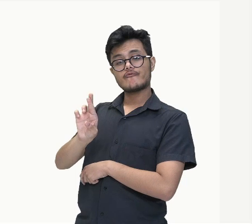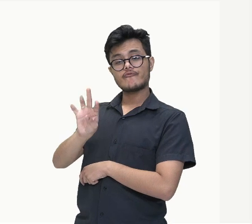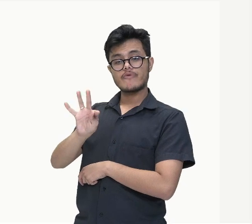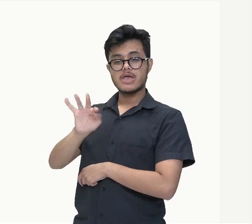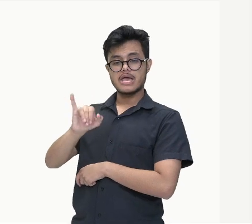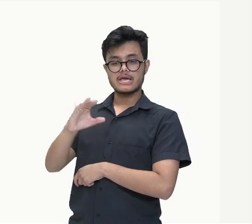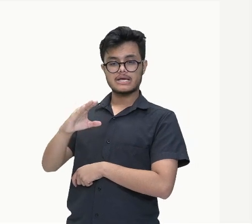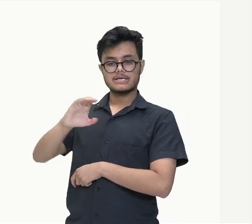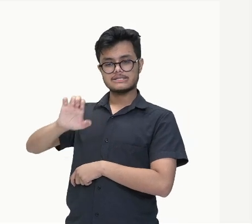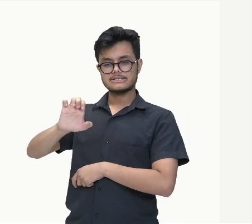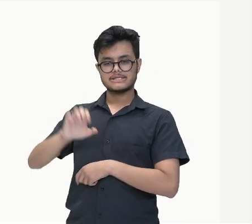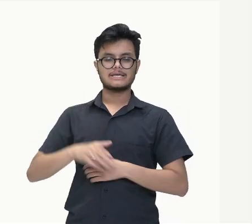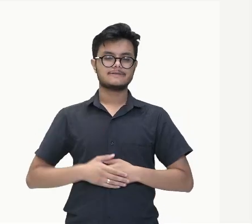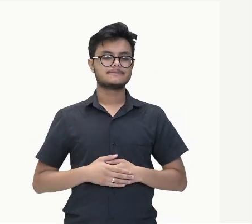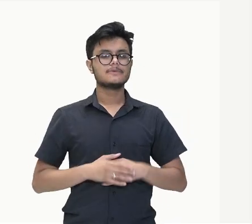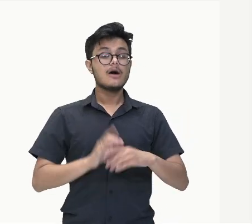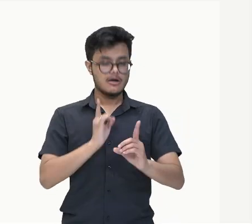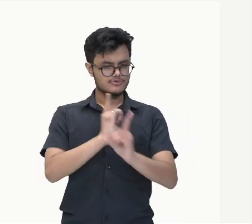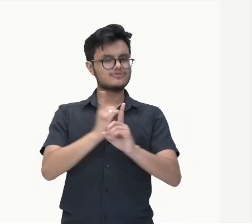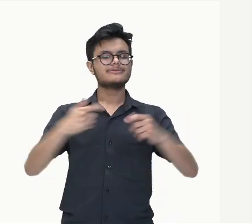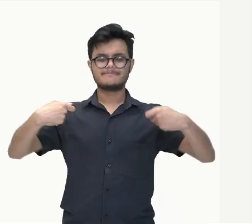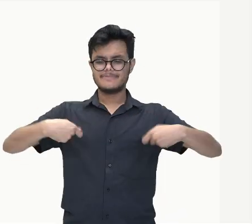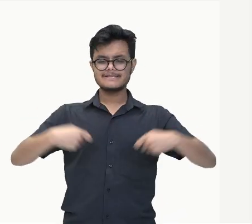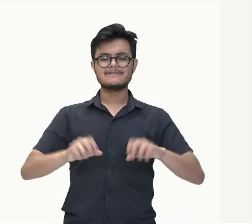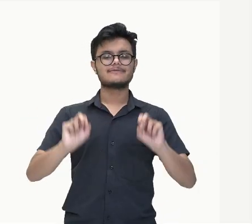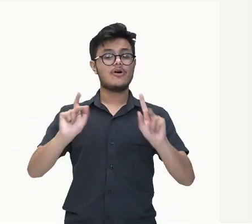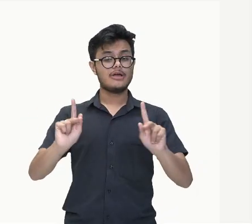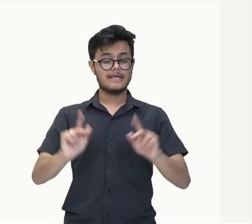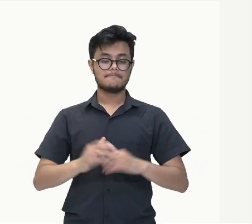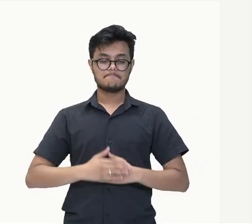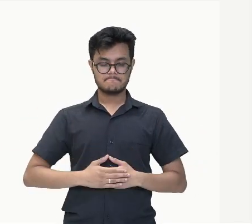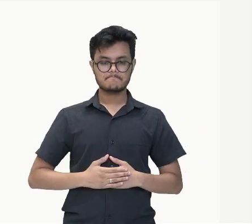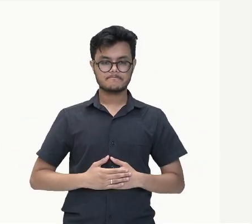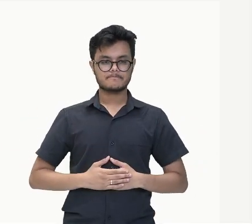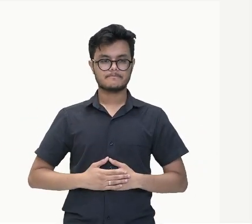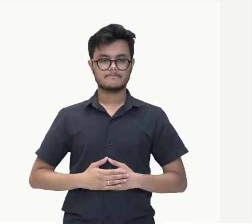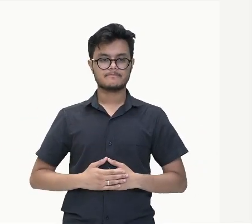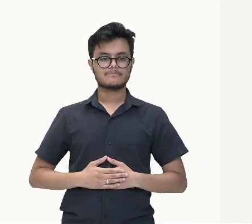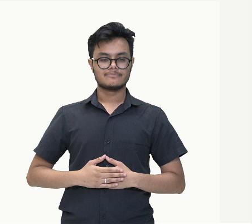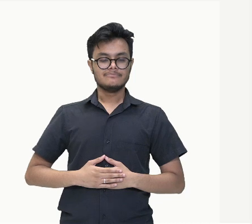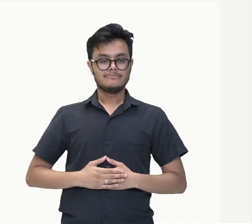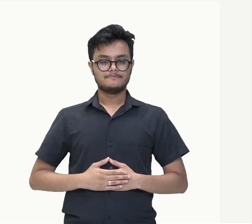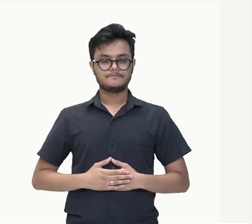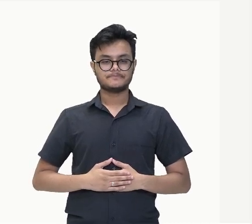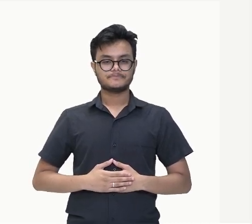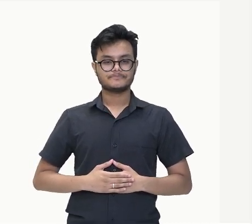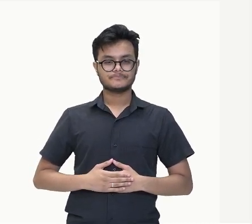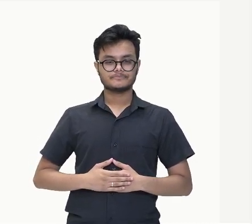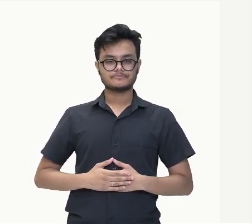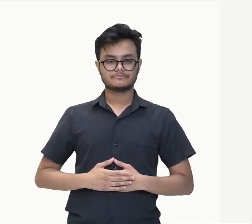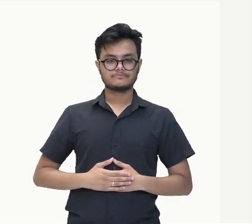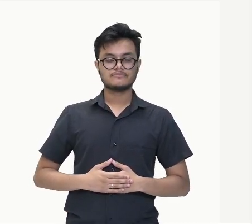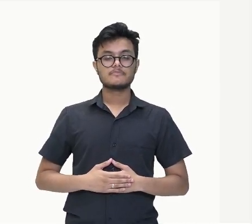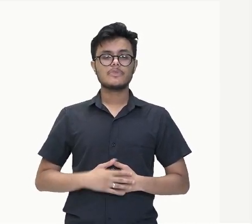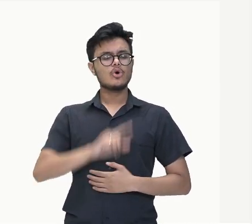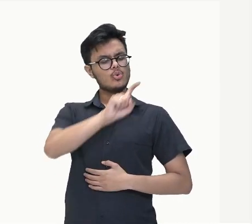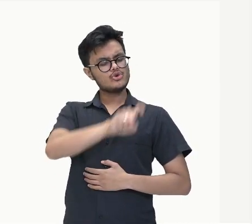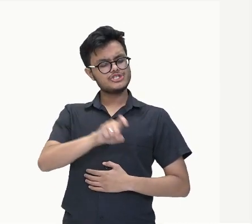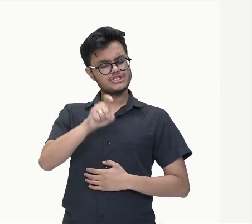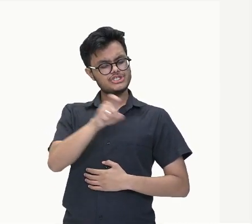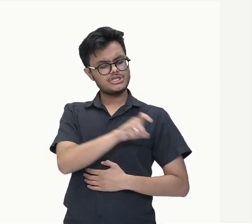dessas duas coordenadas. Para eu encontrar a coordenada